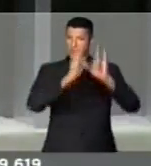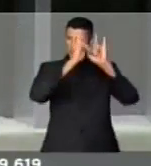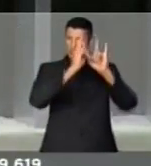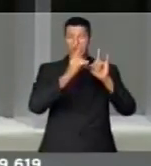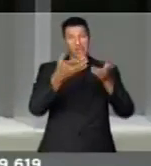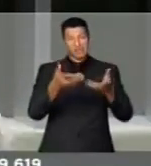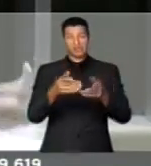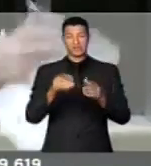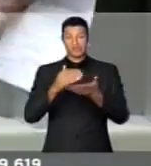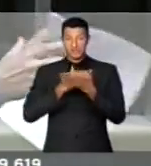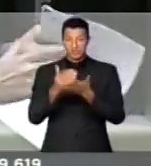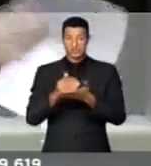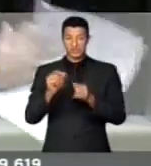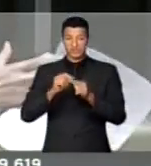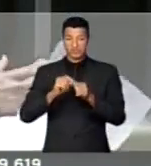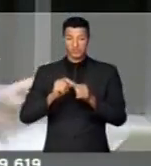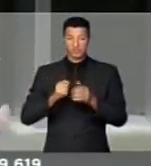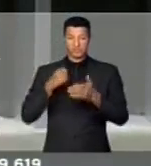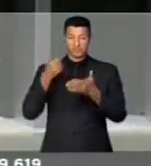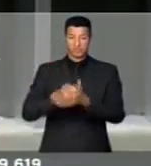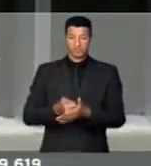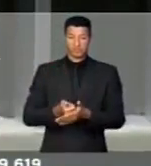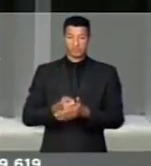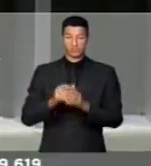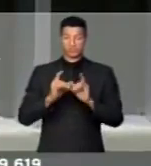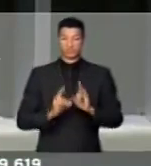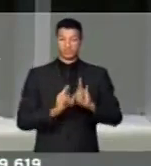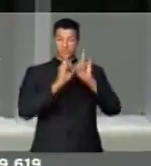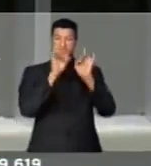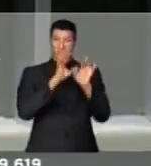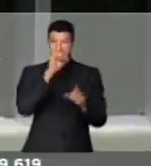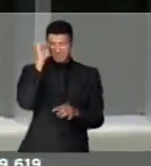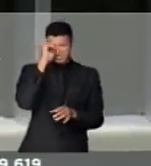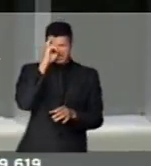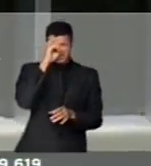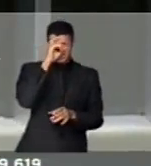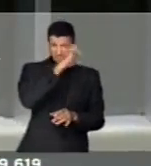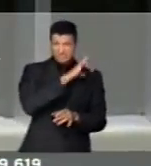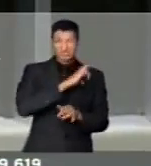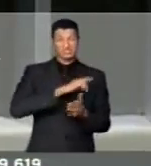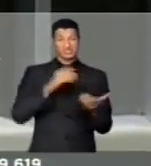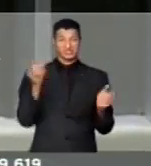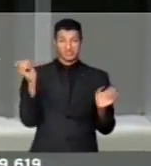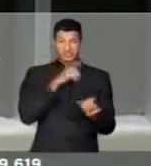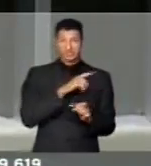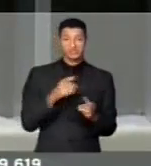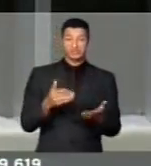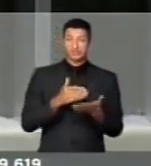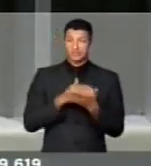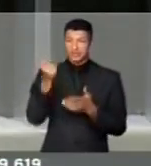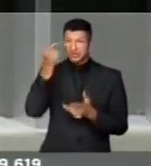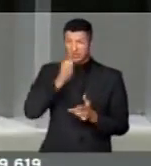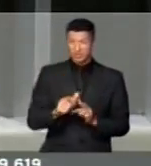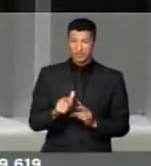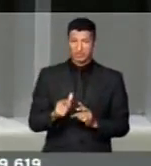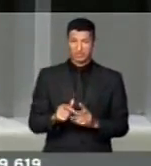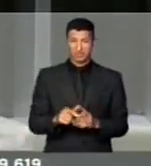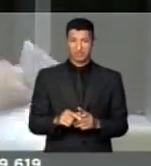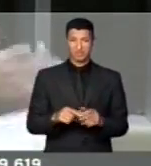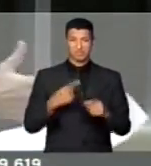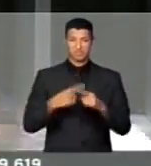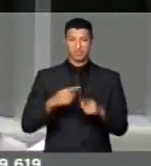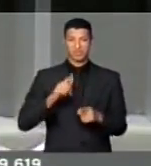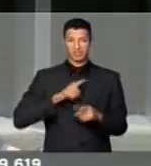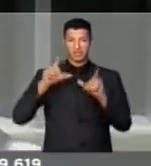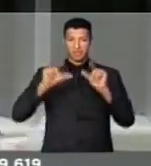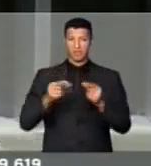apartamento, começa a fazer o pagamento daquele aluguel com toda a dificuldade do mundo, e ele conseguiu, porque